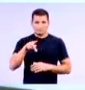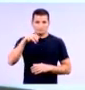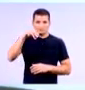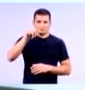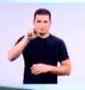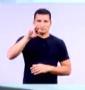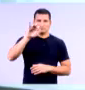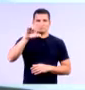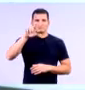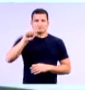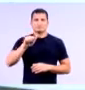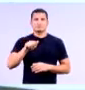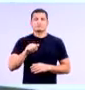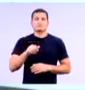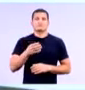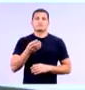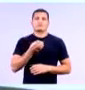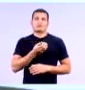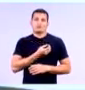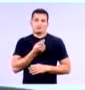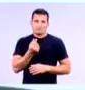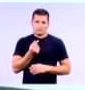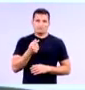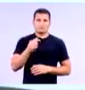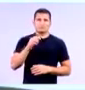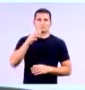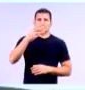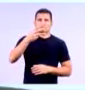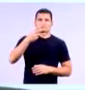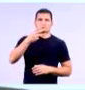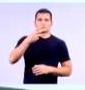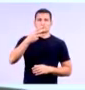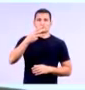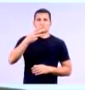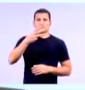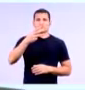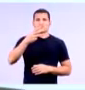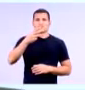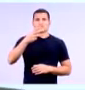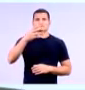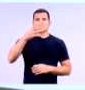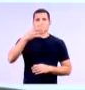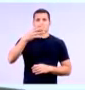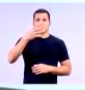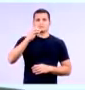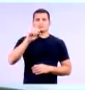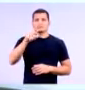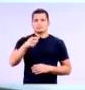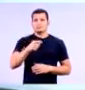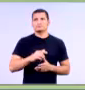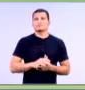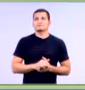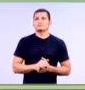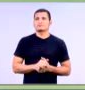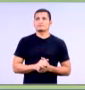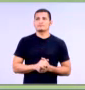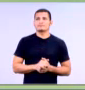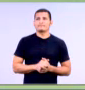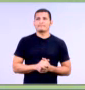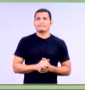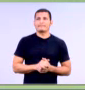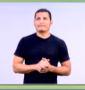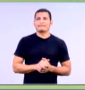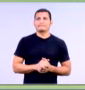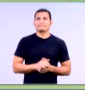saldo 340 mil. E depois, além de atribuir essas informações, eu posso realizar ações. Olha aqui, gente. Como é que eu faço